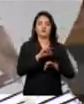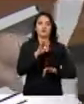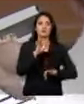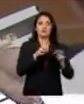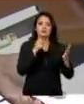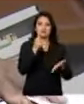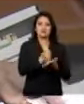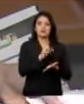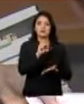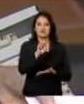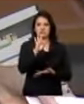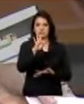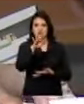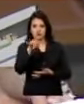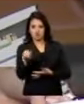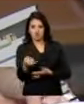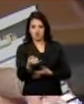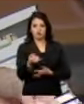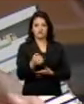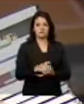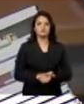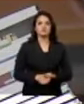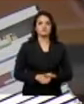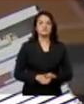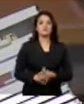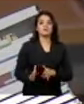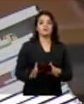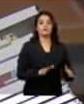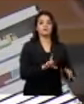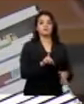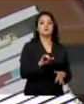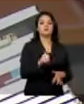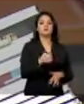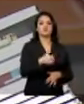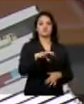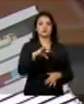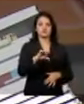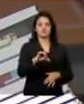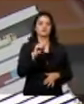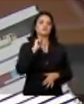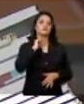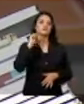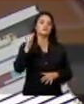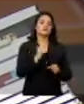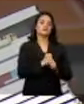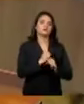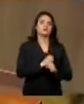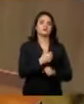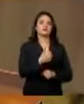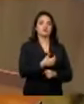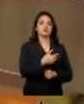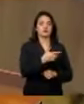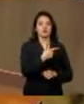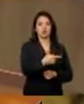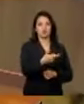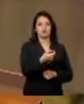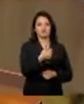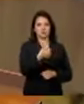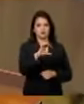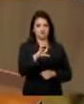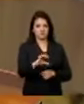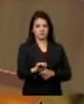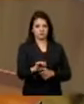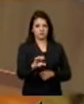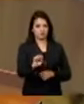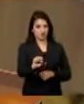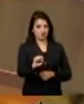causa. Em 19 de abril de 2018, considerado versado